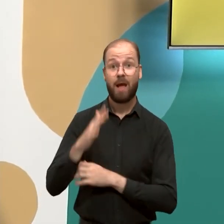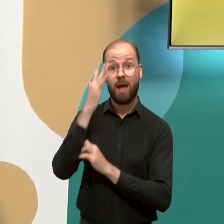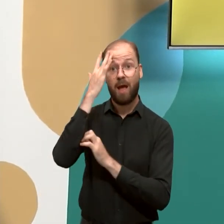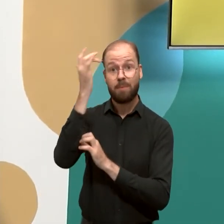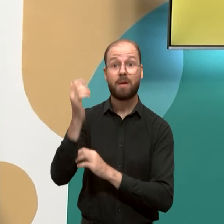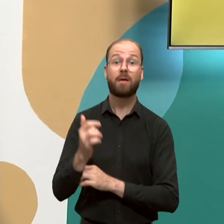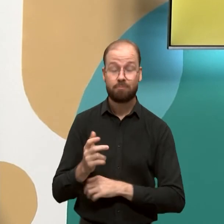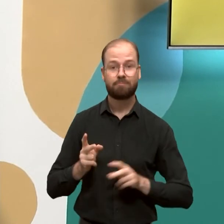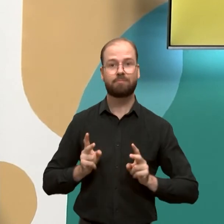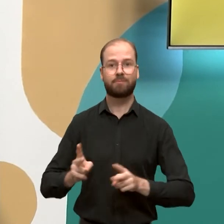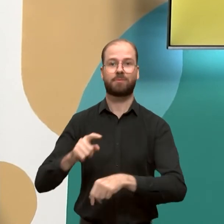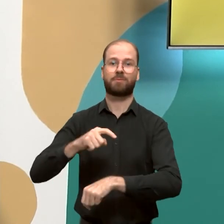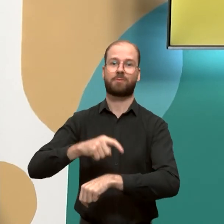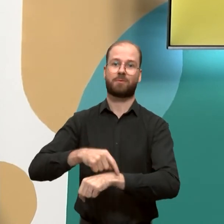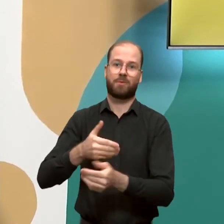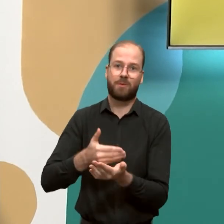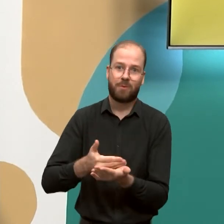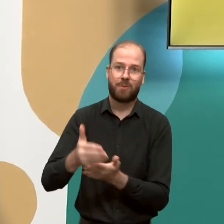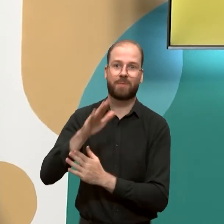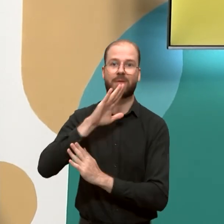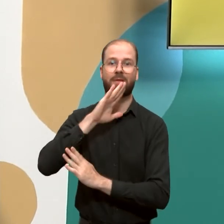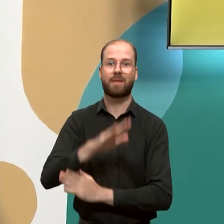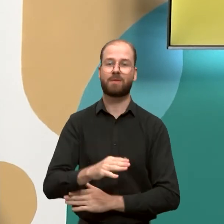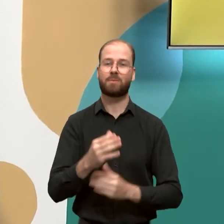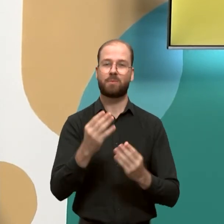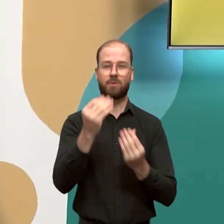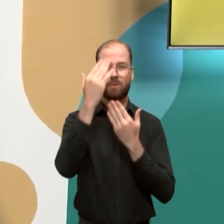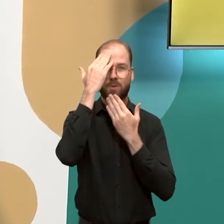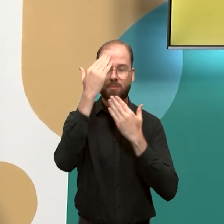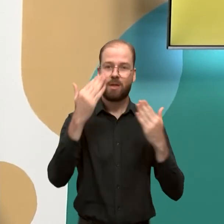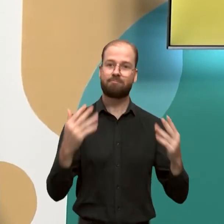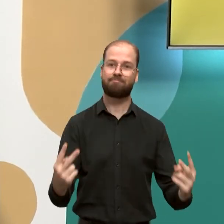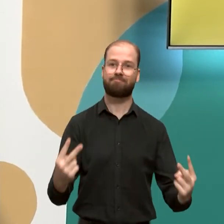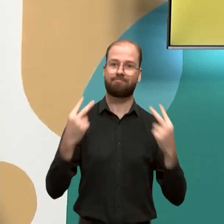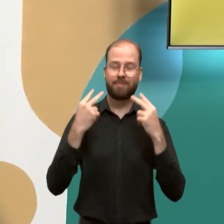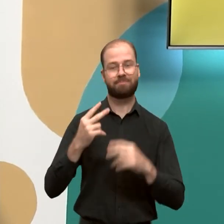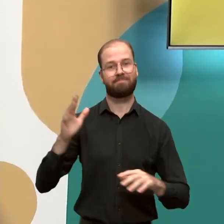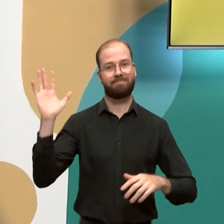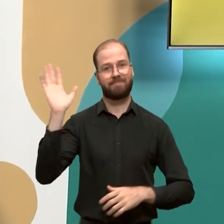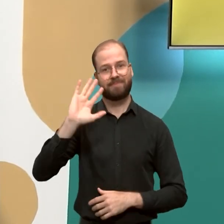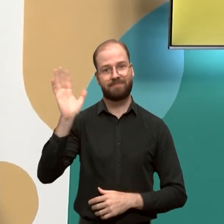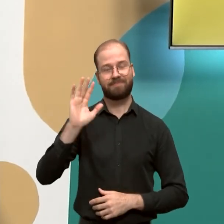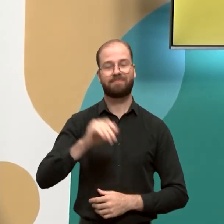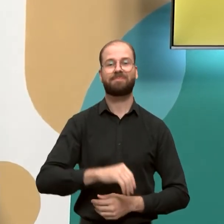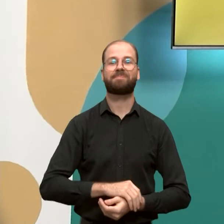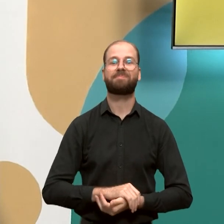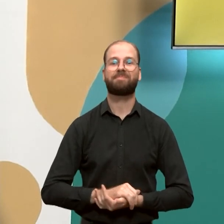volta no início da tarde. Muito obrigada pela audiência e até mais!